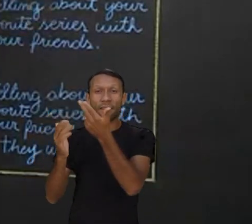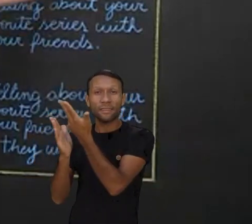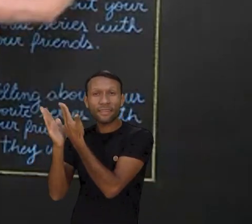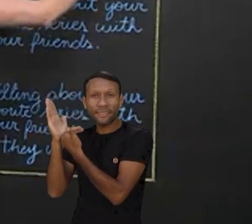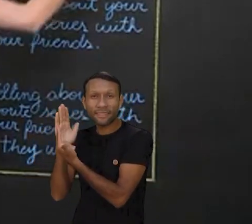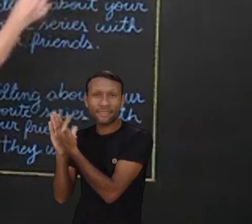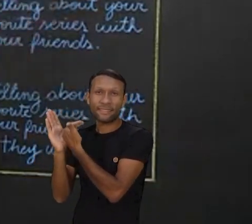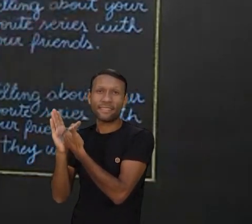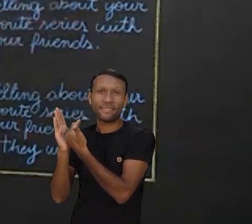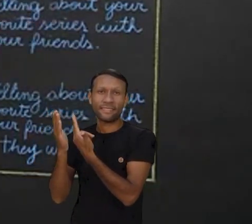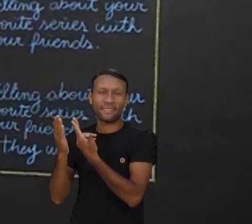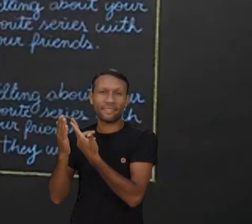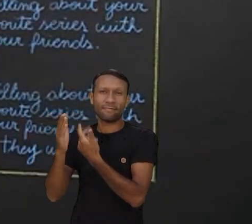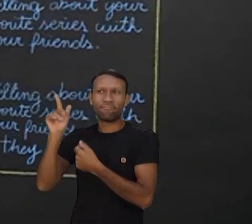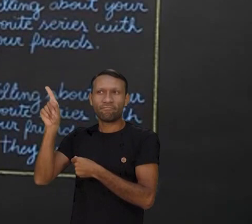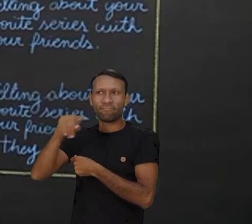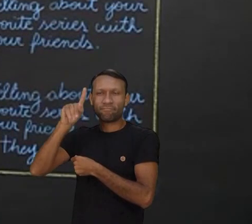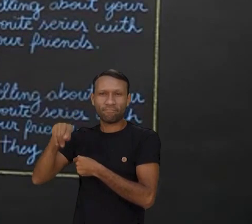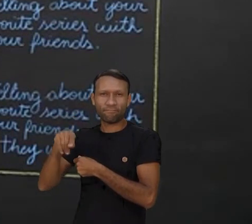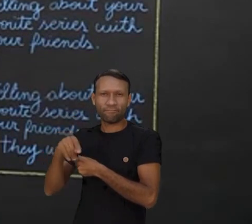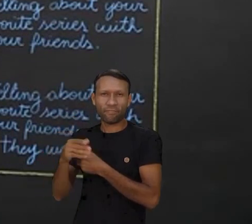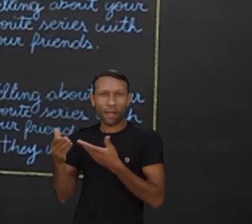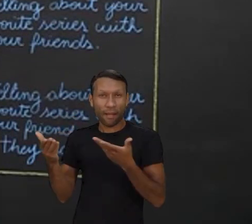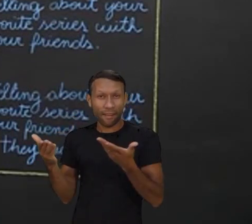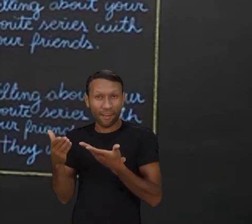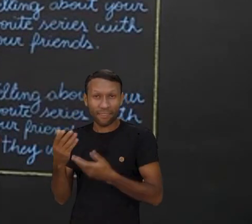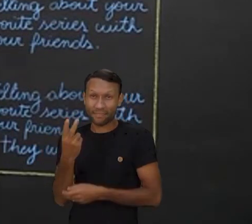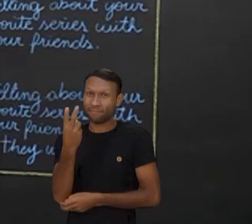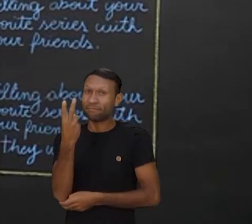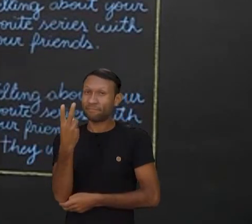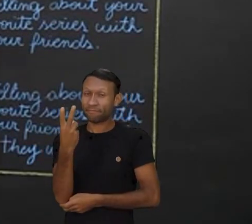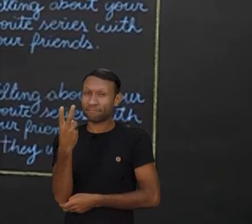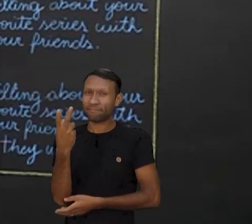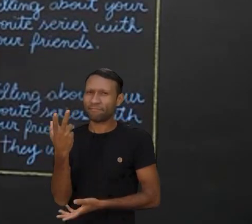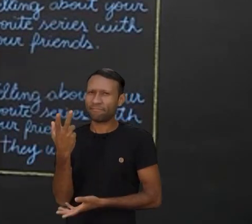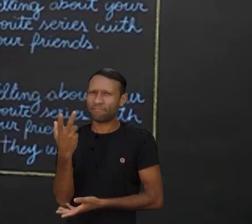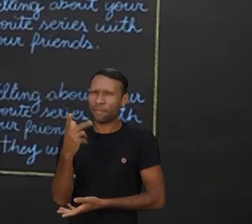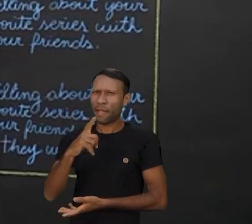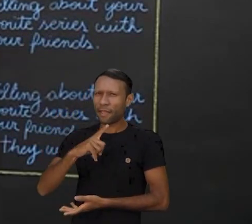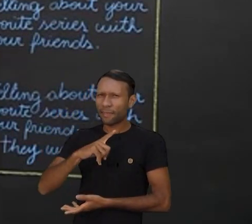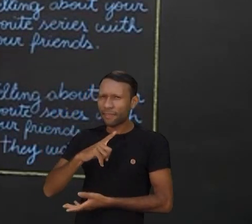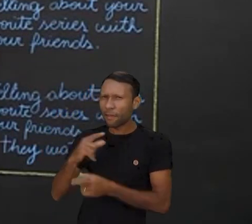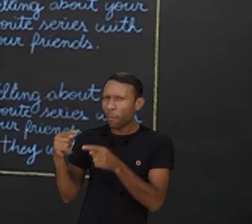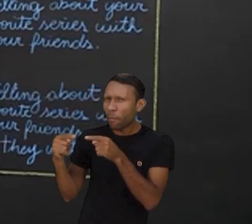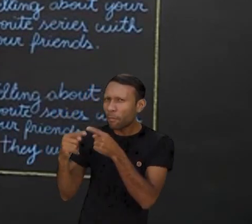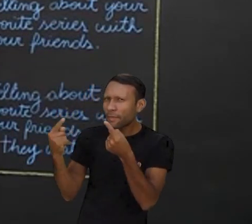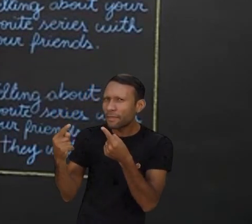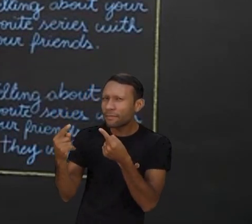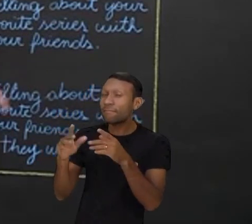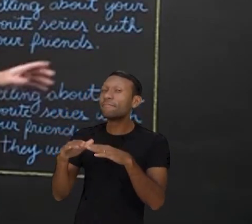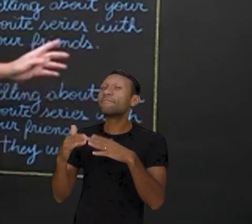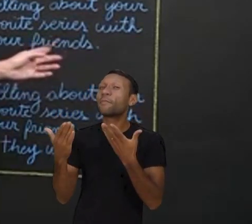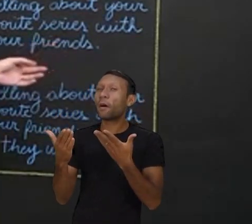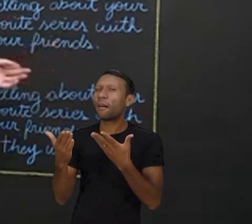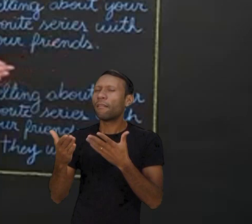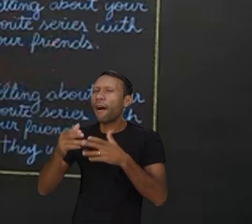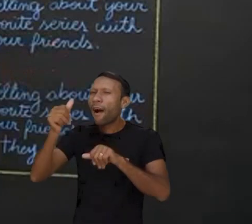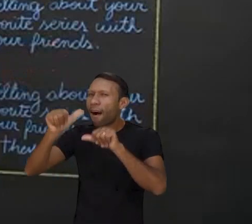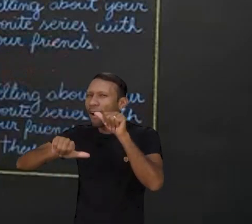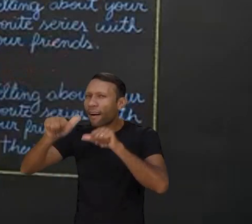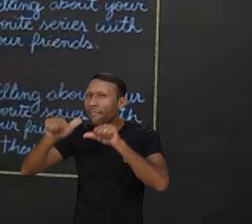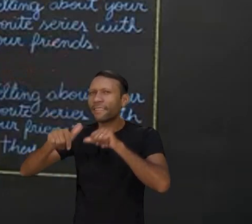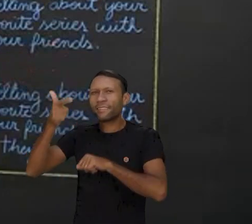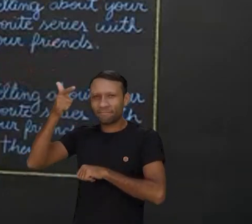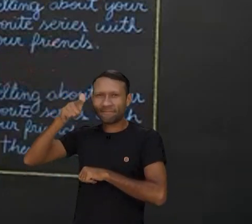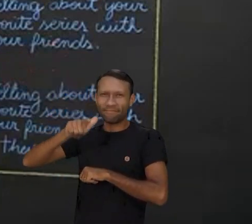Goodbye. Ficamos com 2. Tem um que poderia ser e outro que com certeza é. Vamos analisar esse aqui, gente. Eu